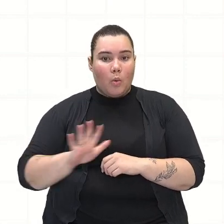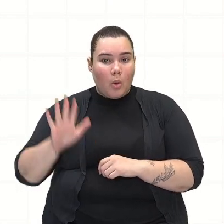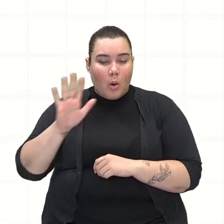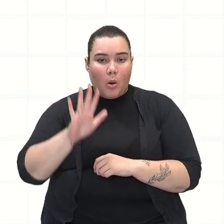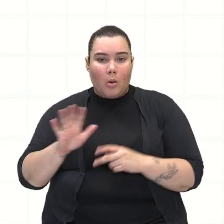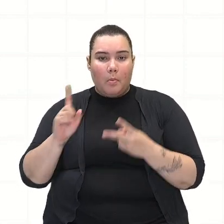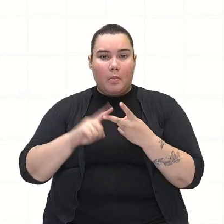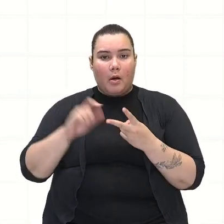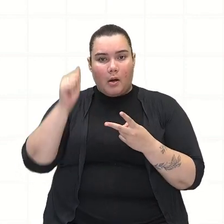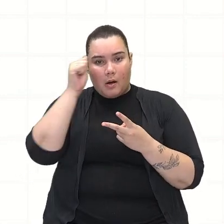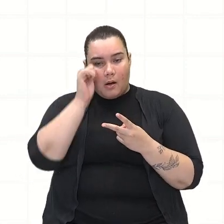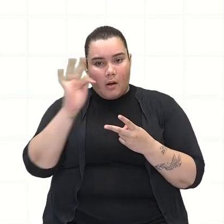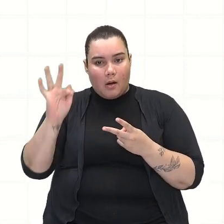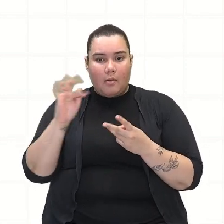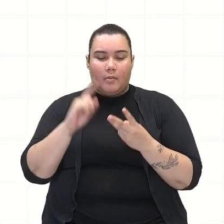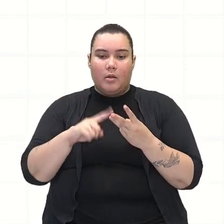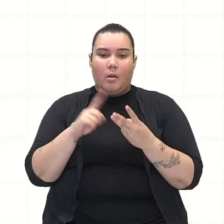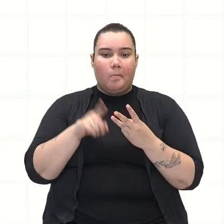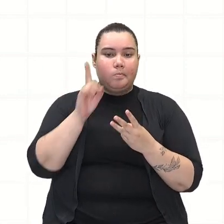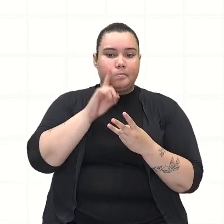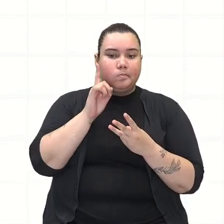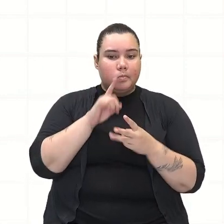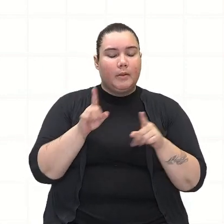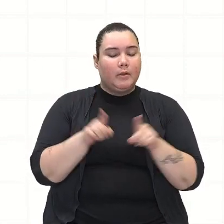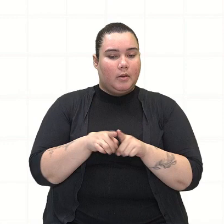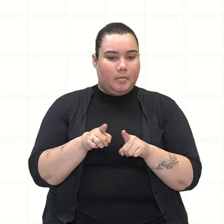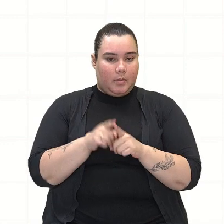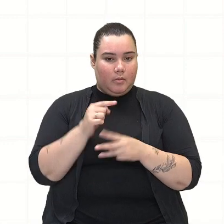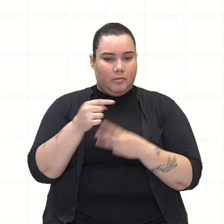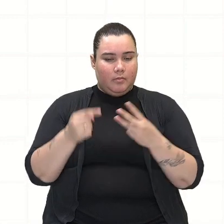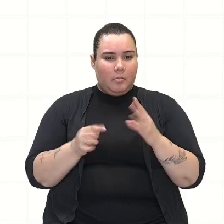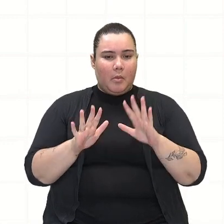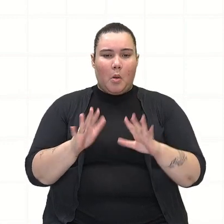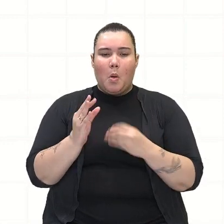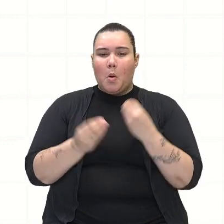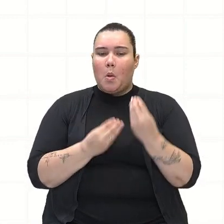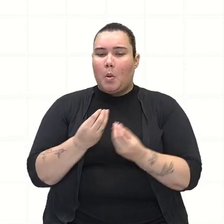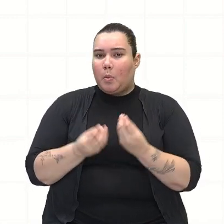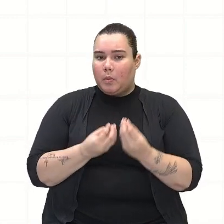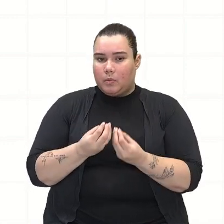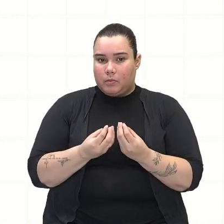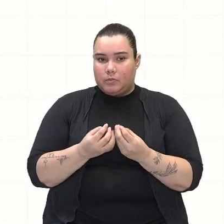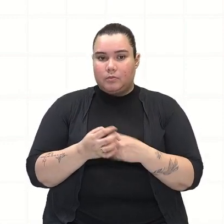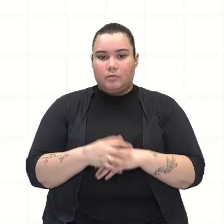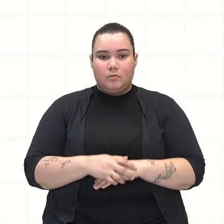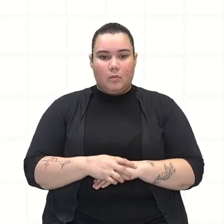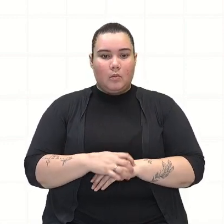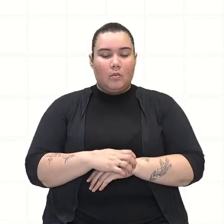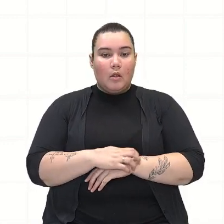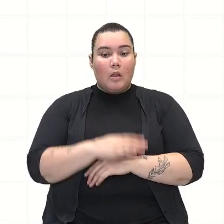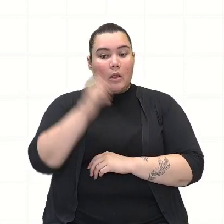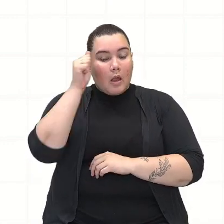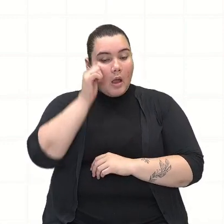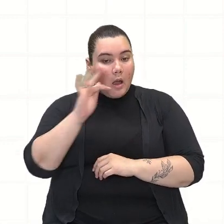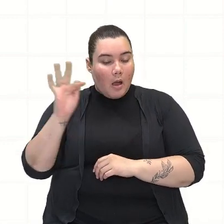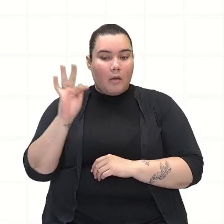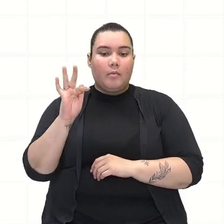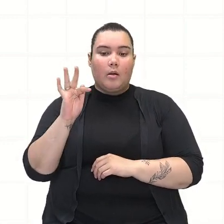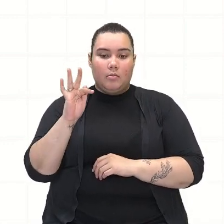e o continente americano. Como funcionava isso? Na África, os europeus